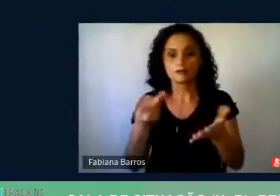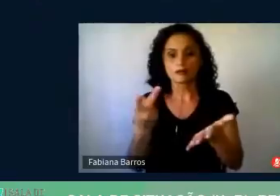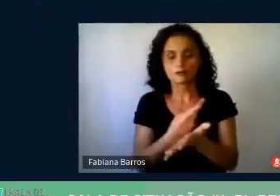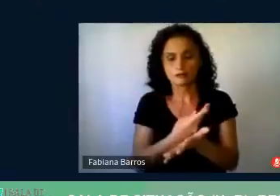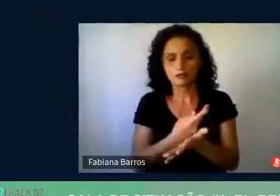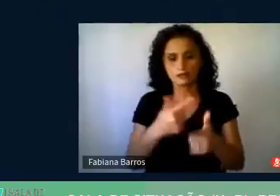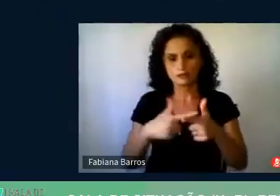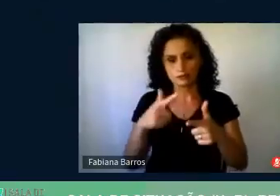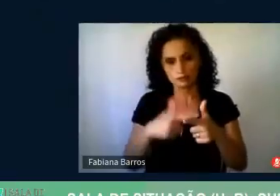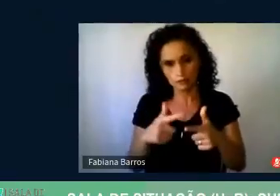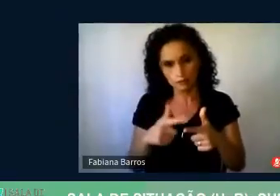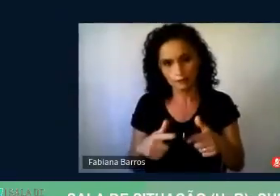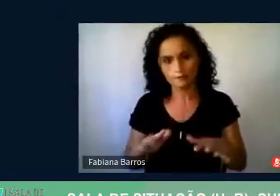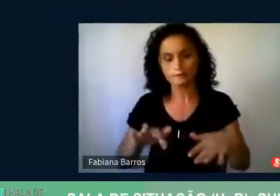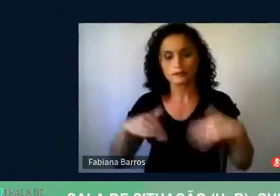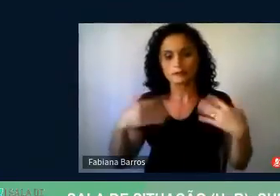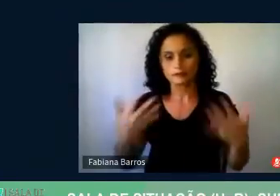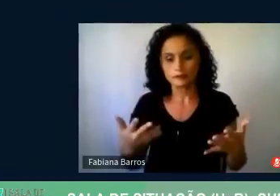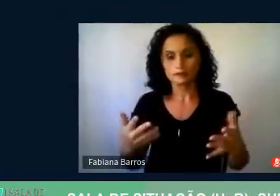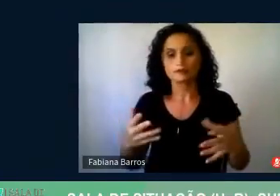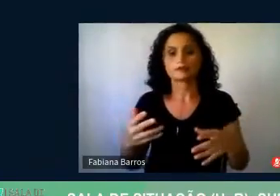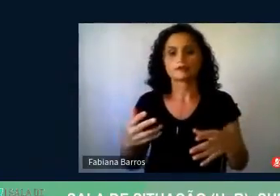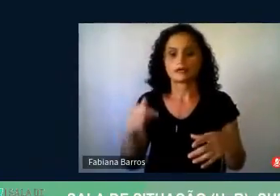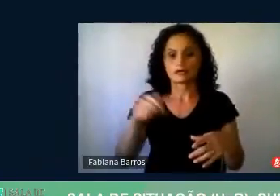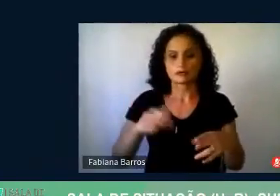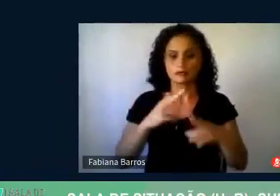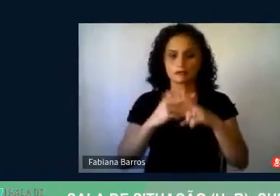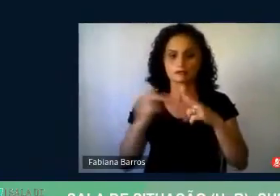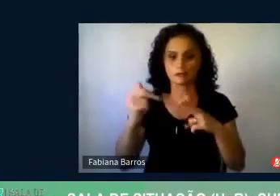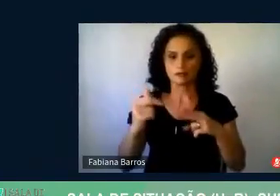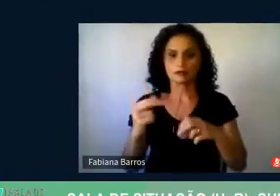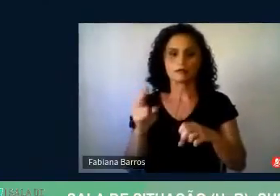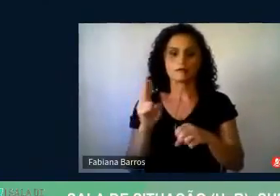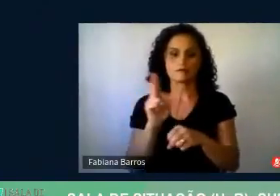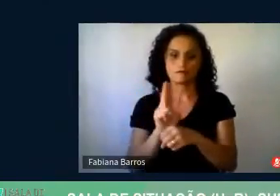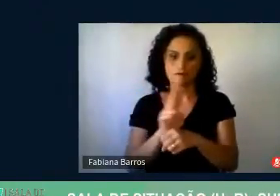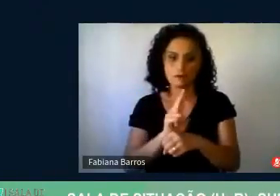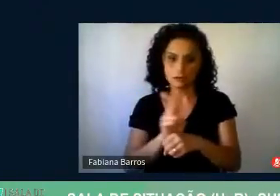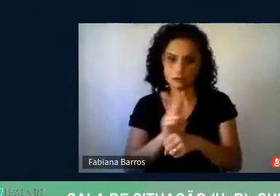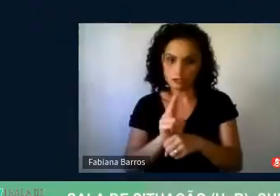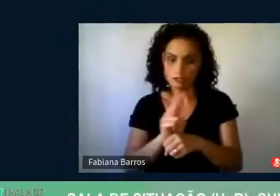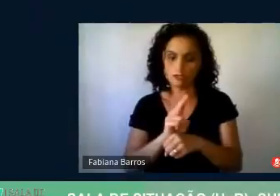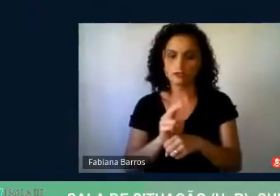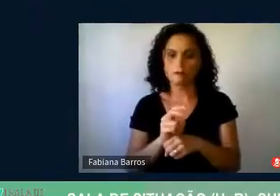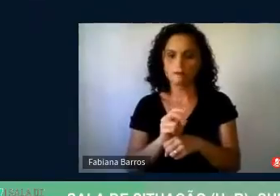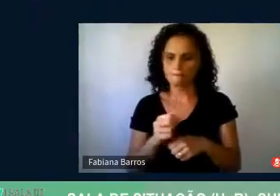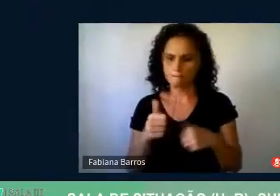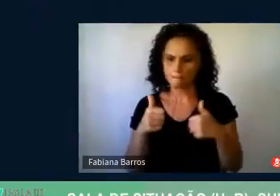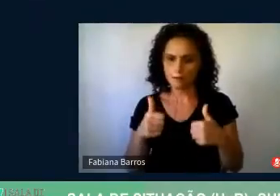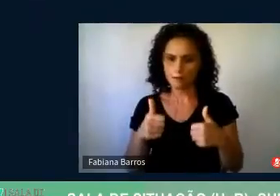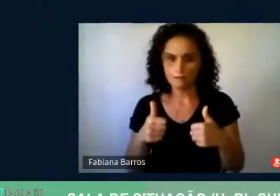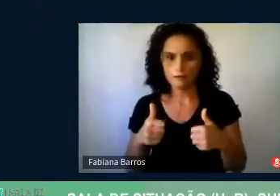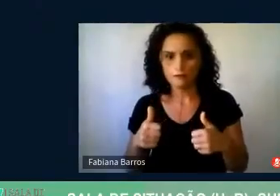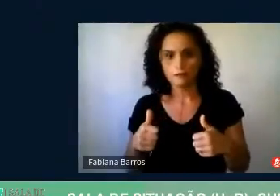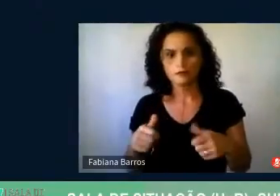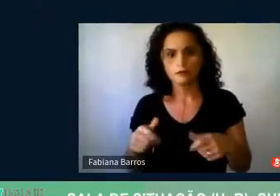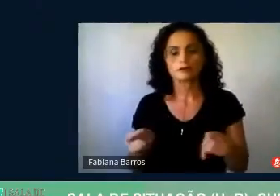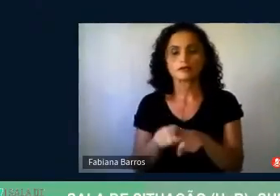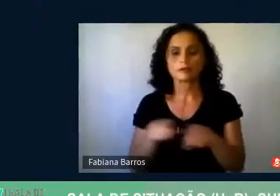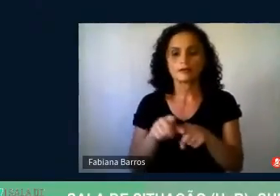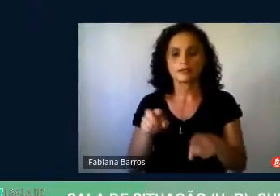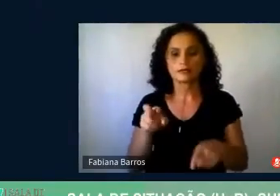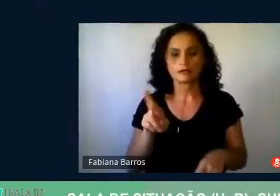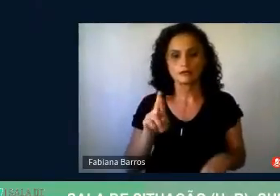e de fortalecimento da vigilância na UNB. Então, a gente tem alguns objetivos, como eu falei, apoiar essa região da RIDE, do Topama,